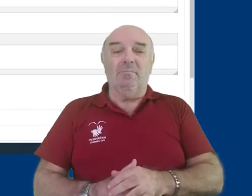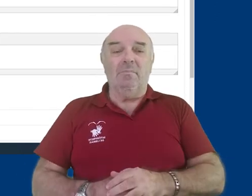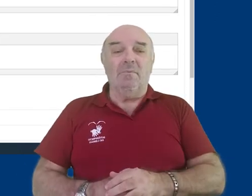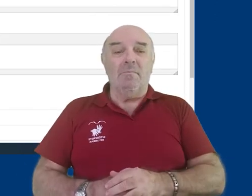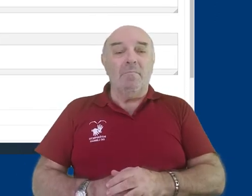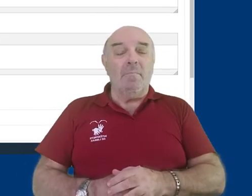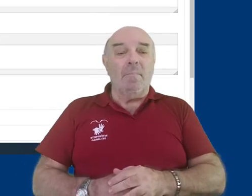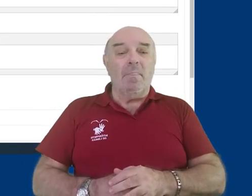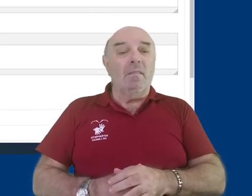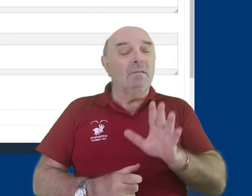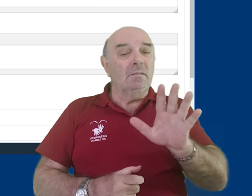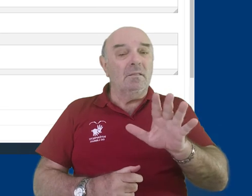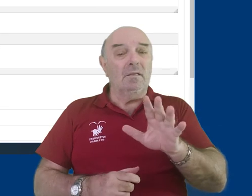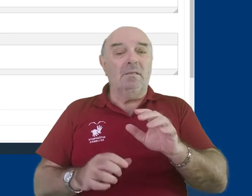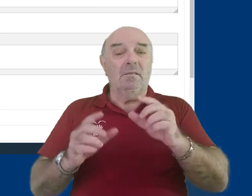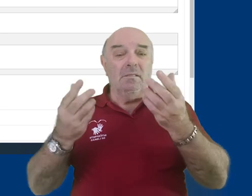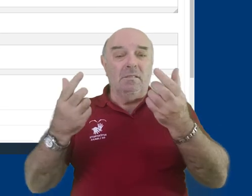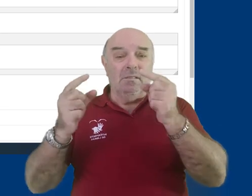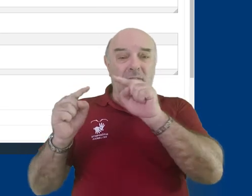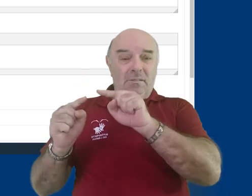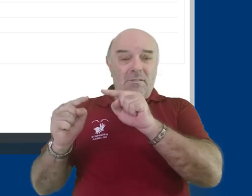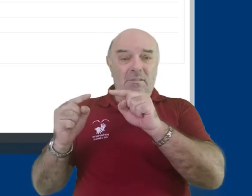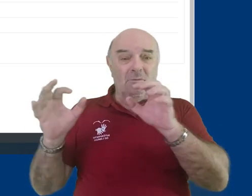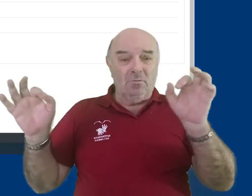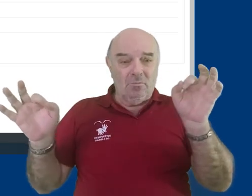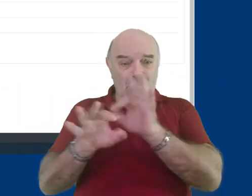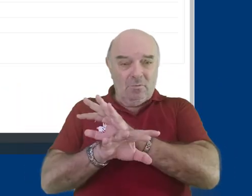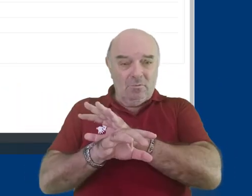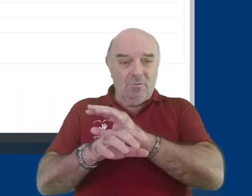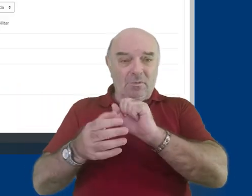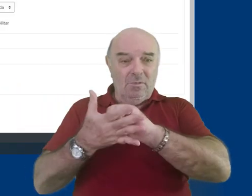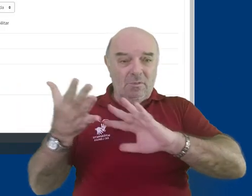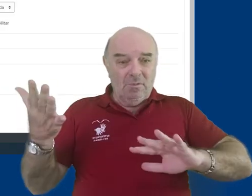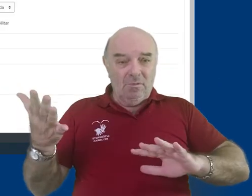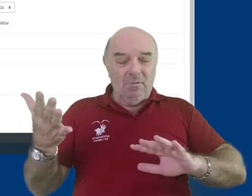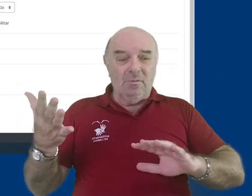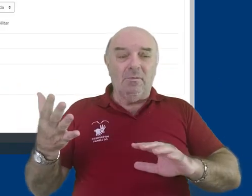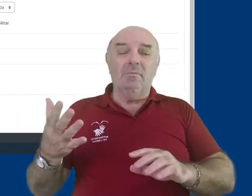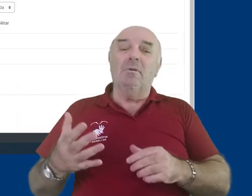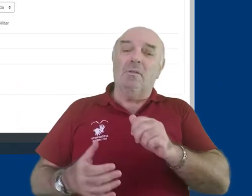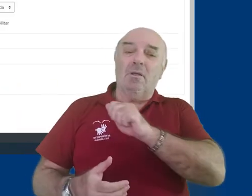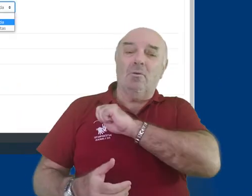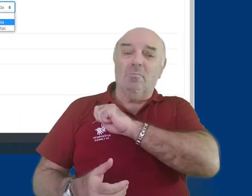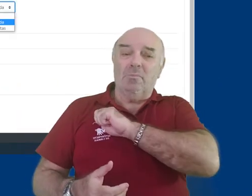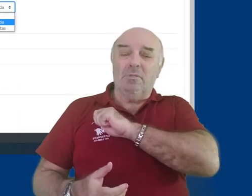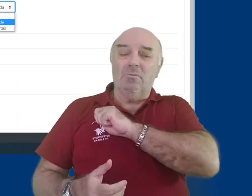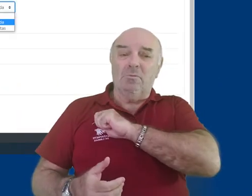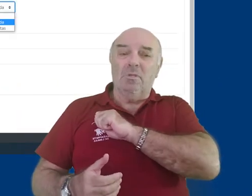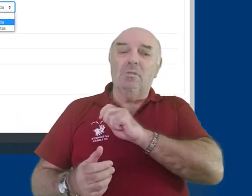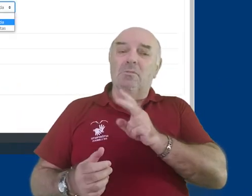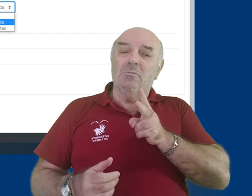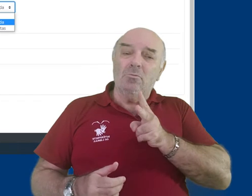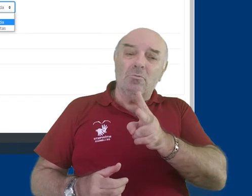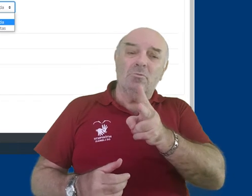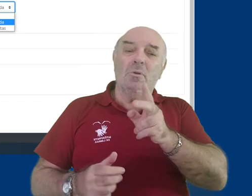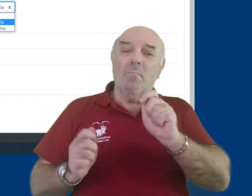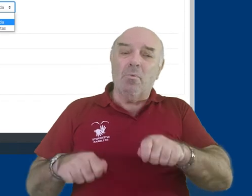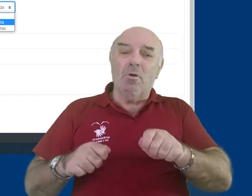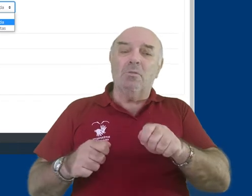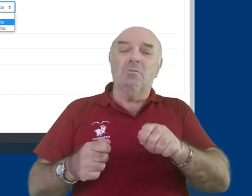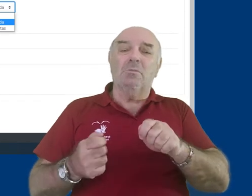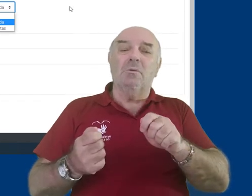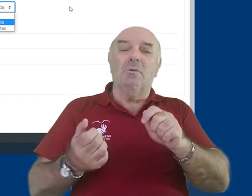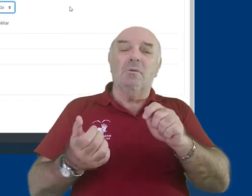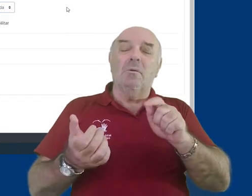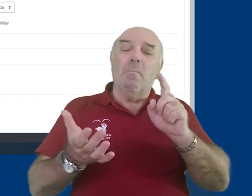feedback dependendo da nota do usuário. Na seção conclusão de atividade, podemos manter a opção estudantes